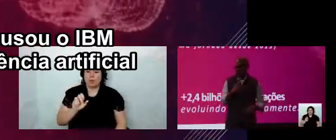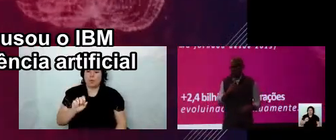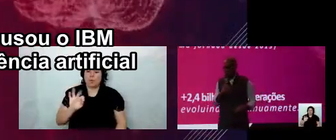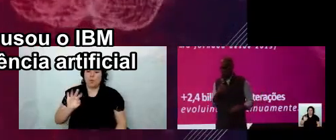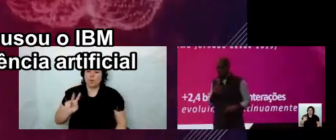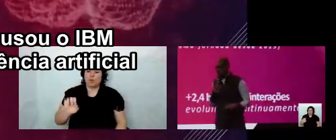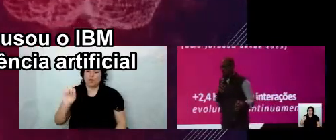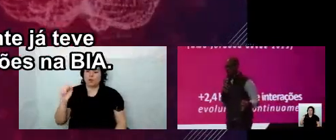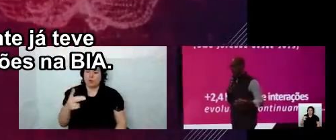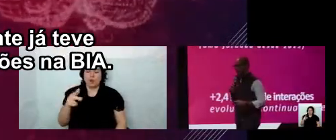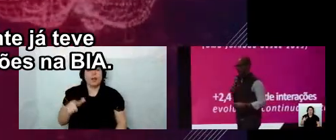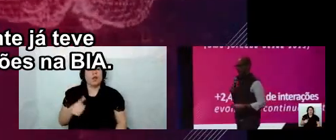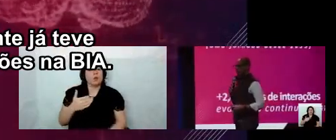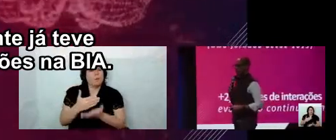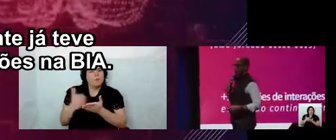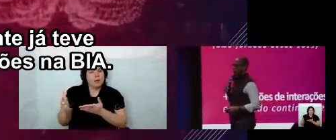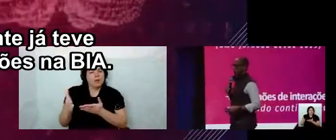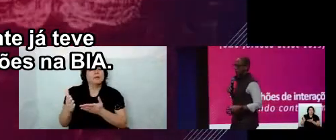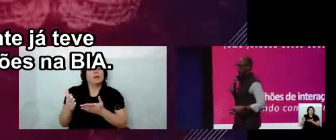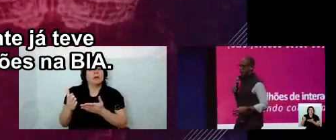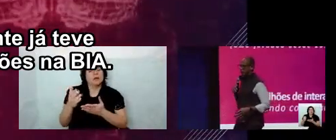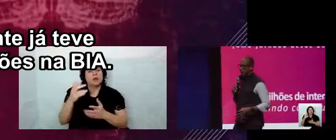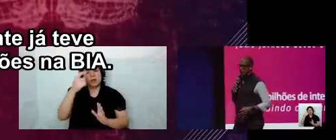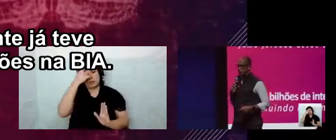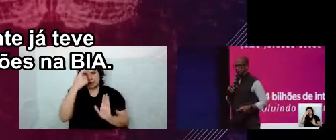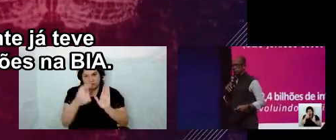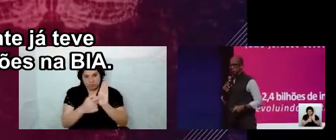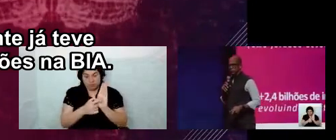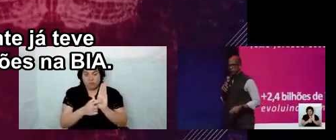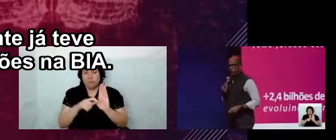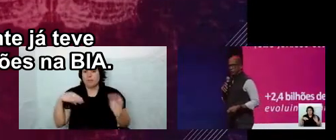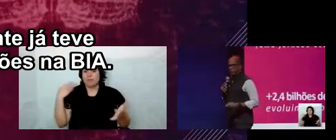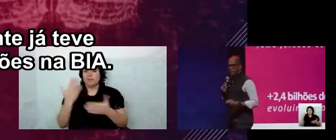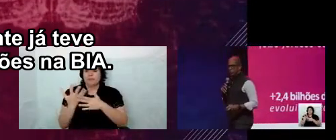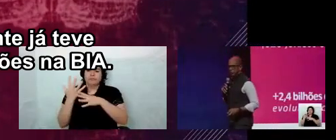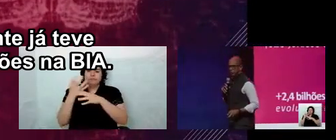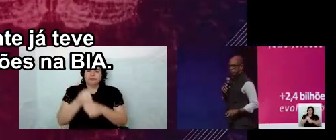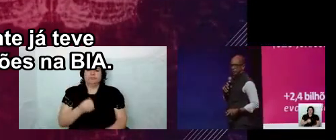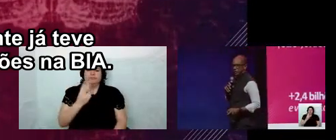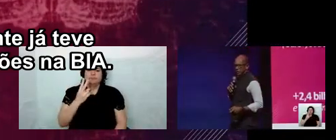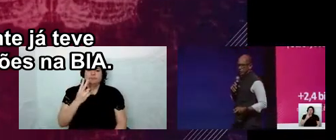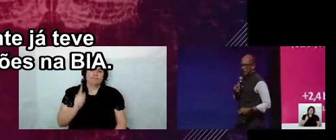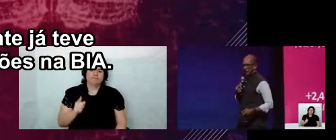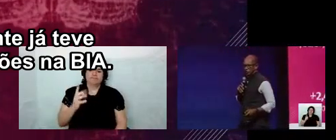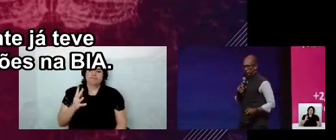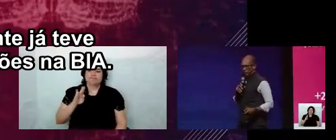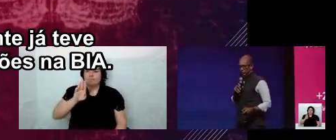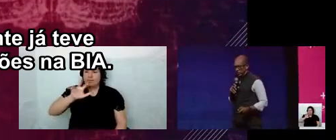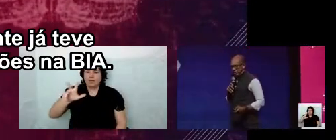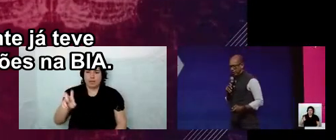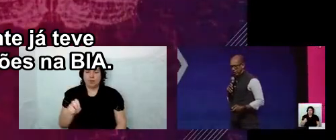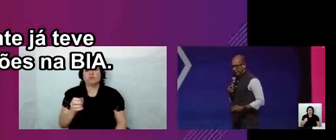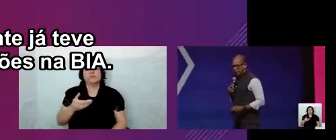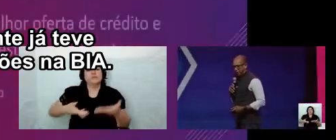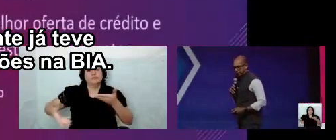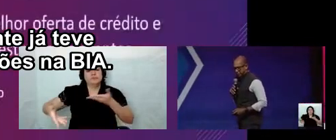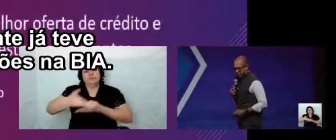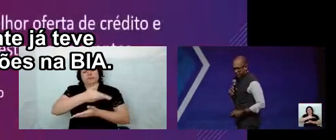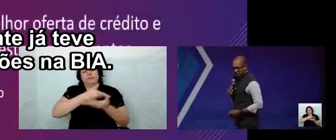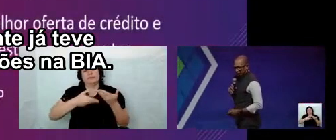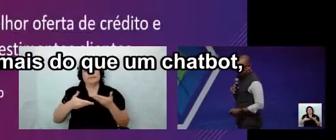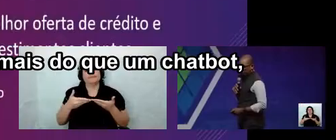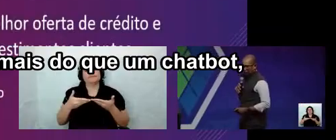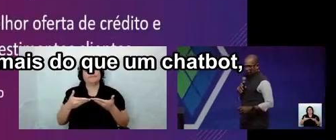inteligência artificial, e até hoje, acumulado, a gente já teve mais de 2,4 bilhões de interações na